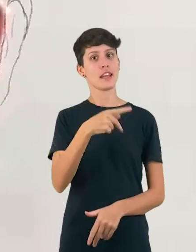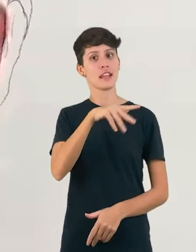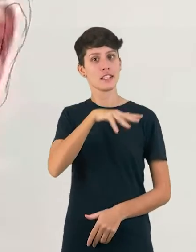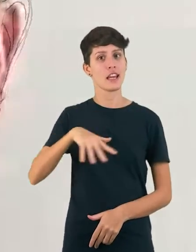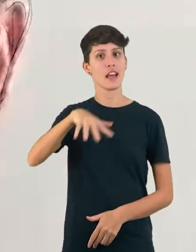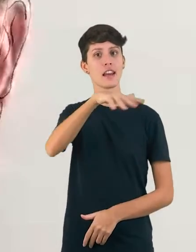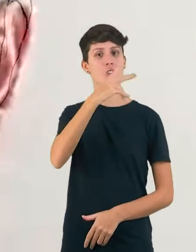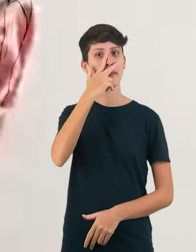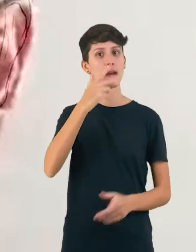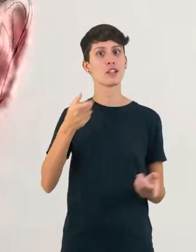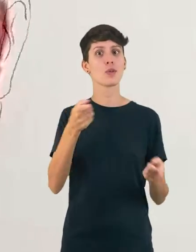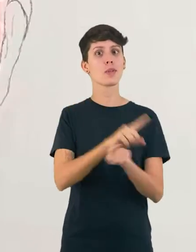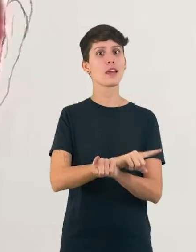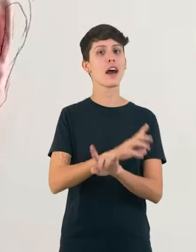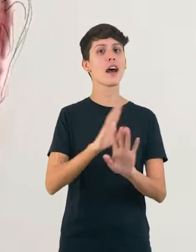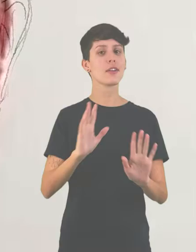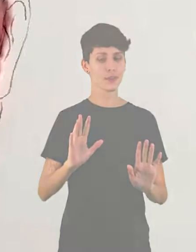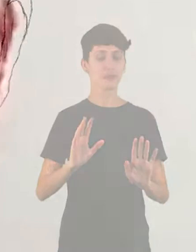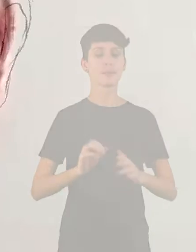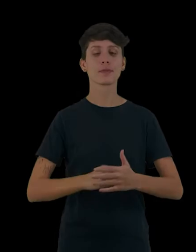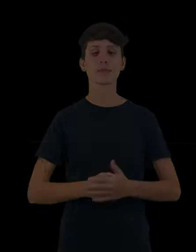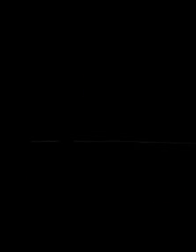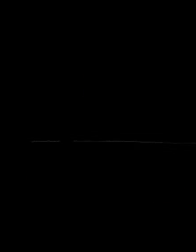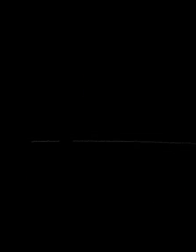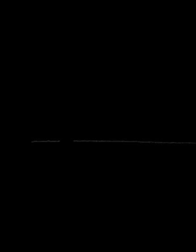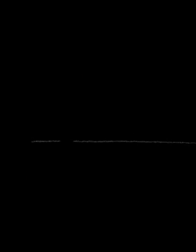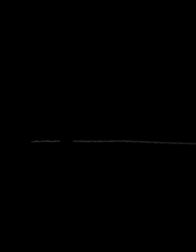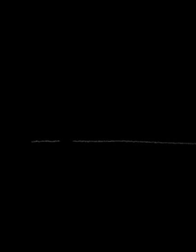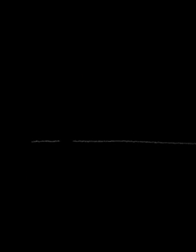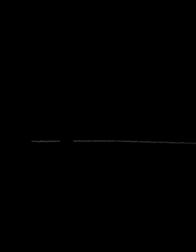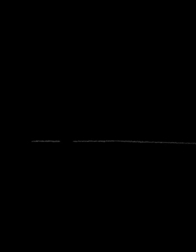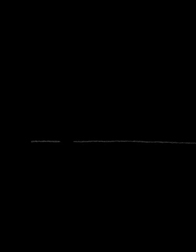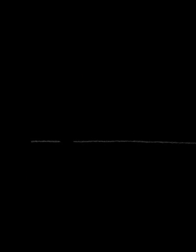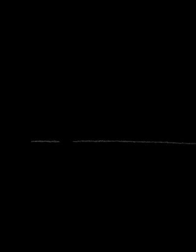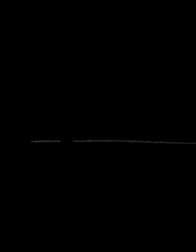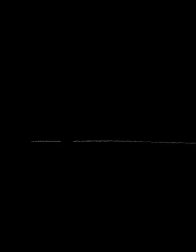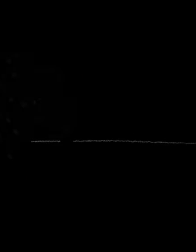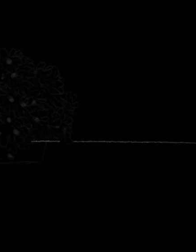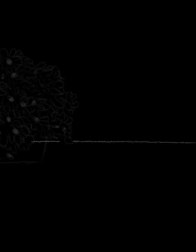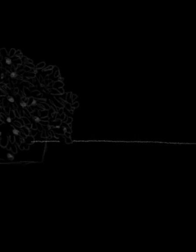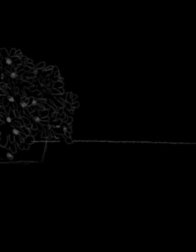Ocidente é radicalmente oposto.